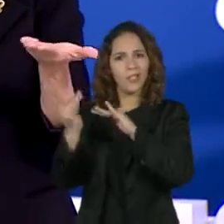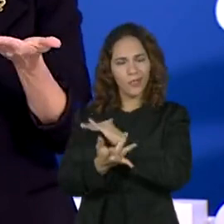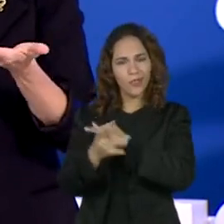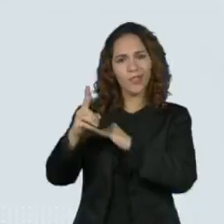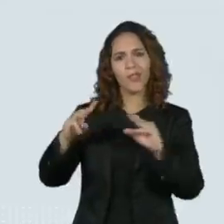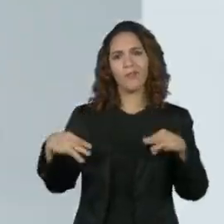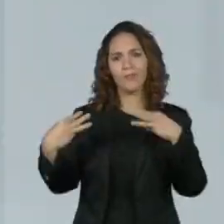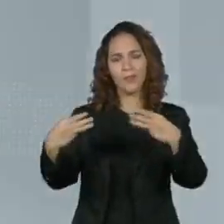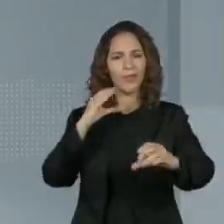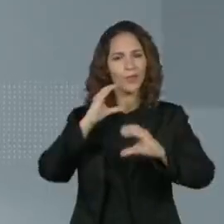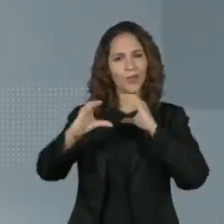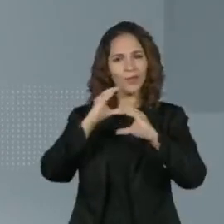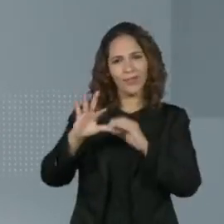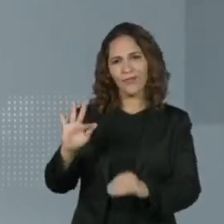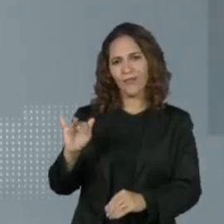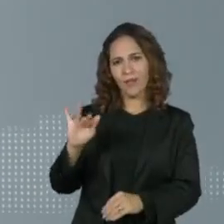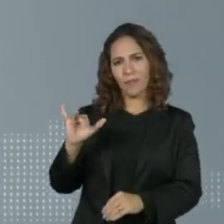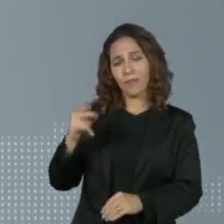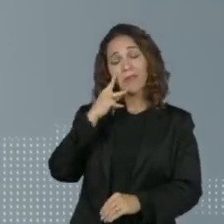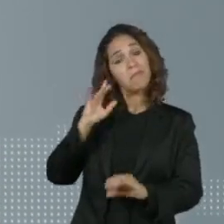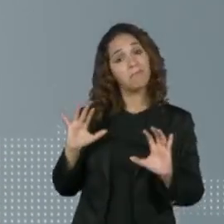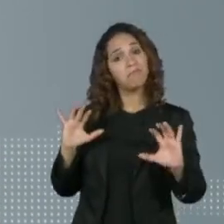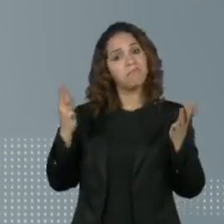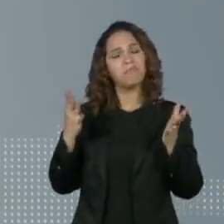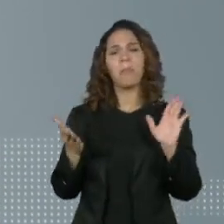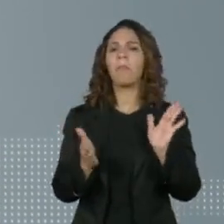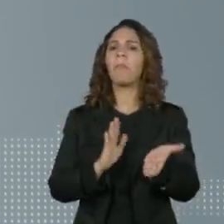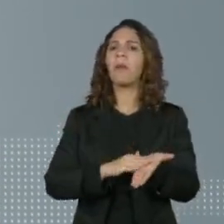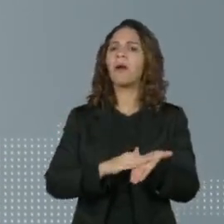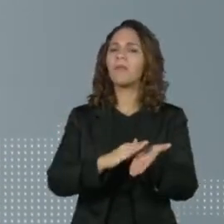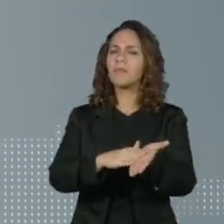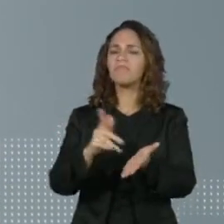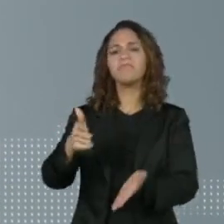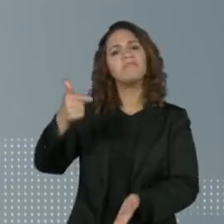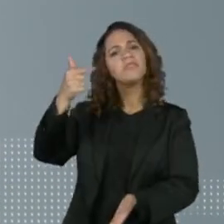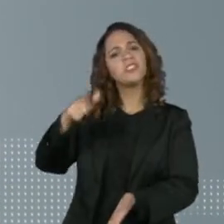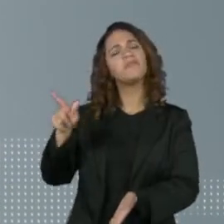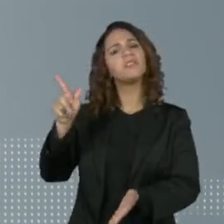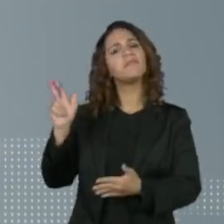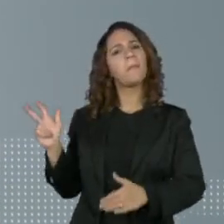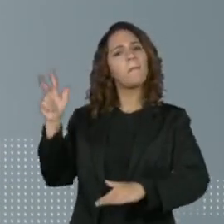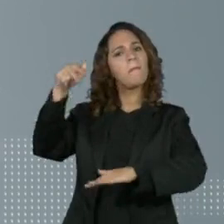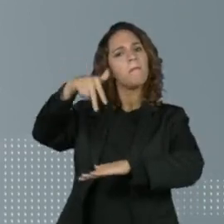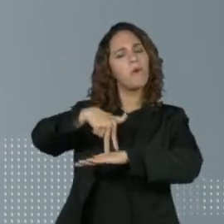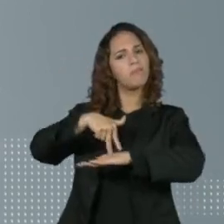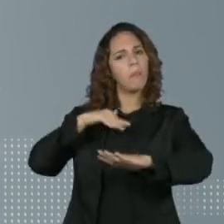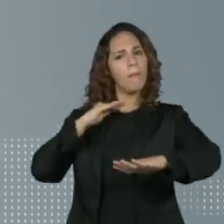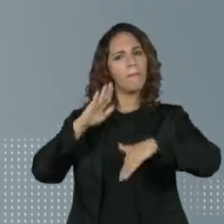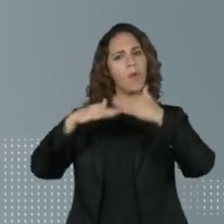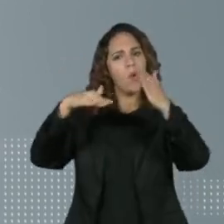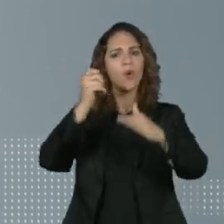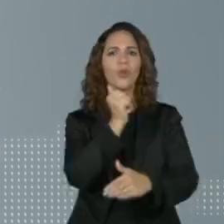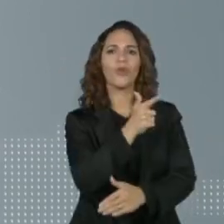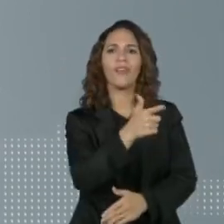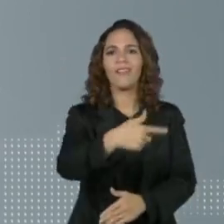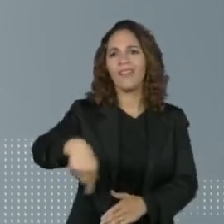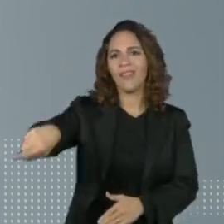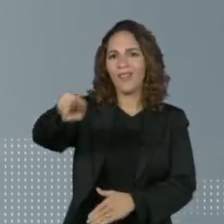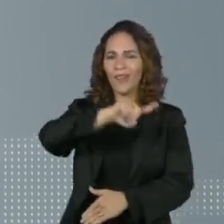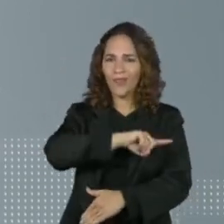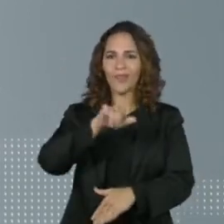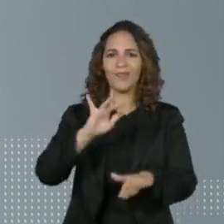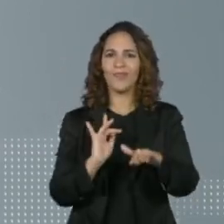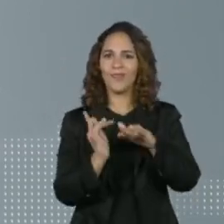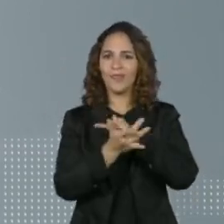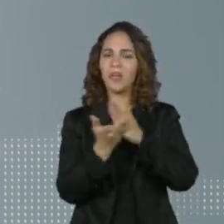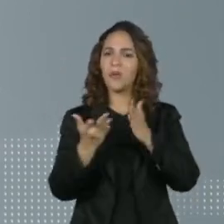Ministro das Comunicações Fábio Faria comemorou parabéns mais uma vez você está dois passos na frente dos outros players e agora